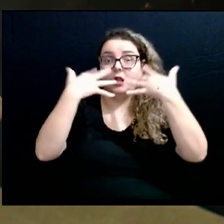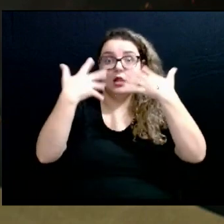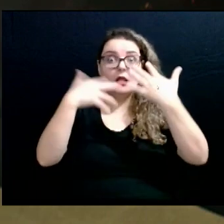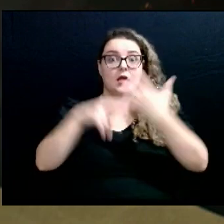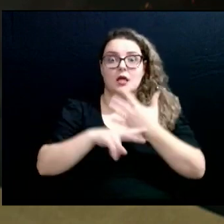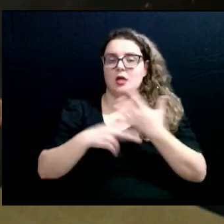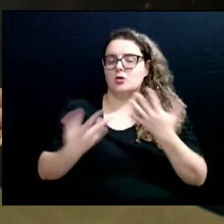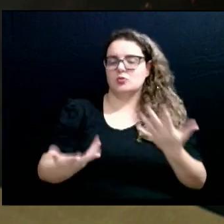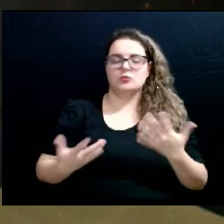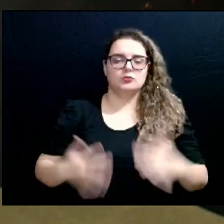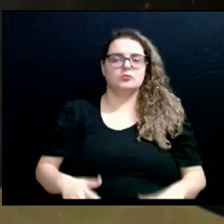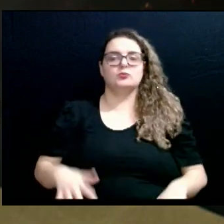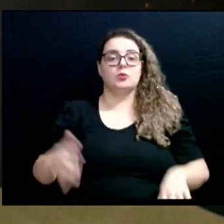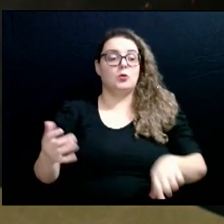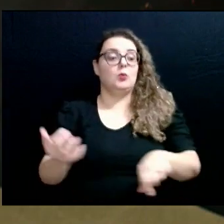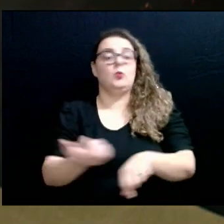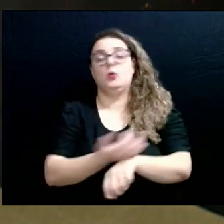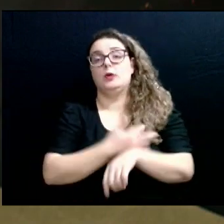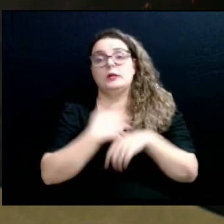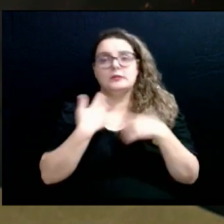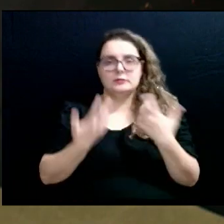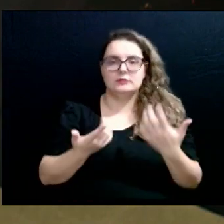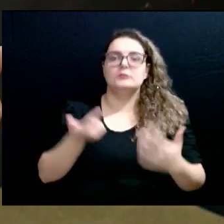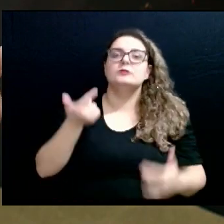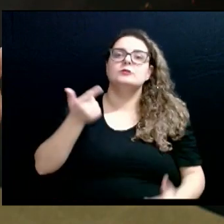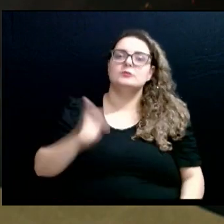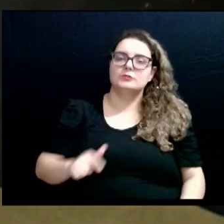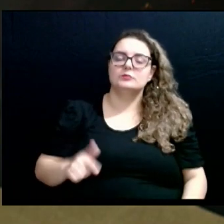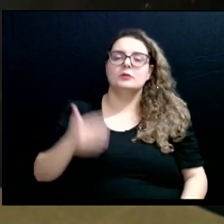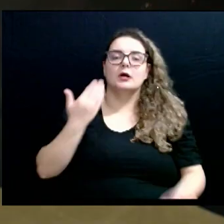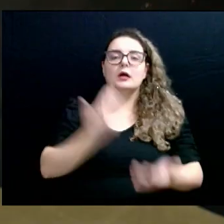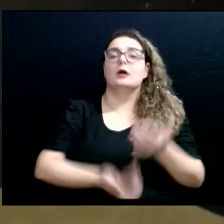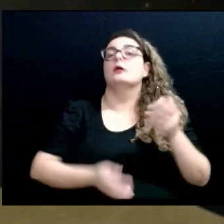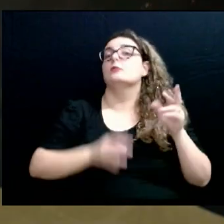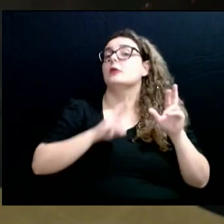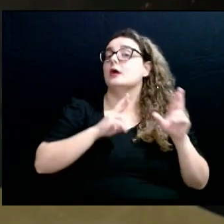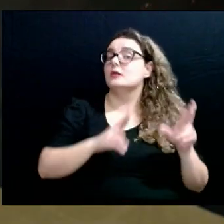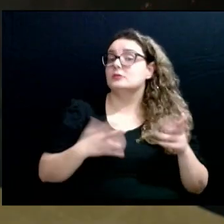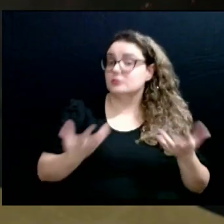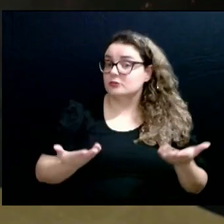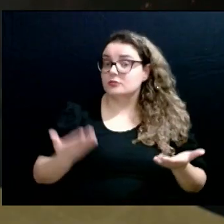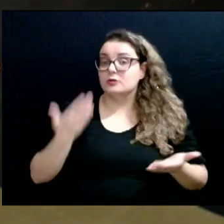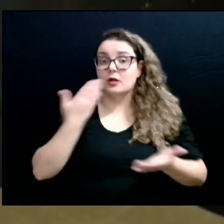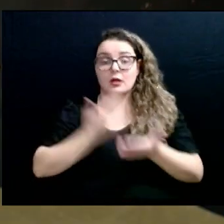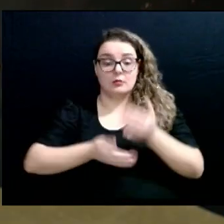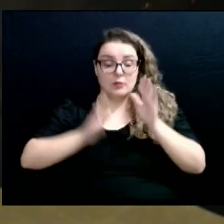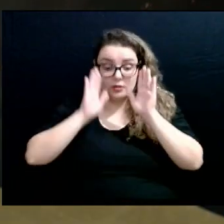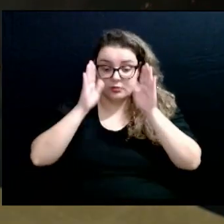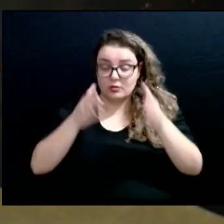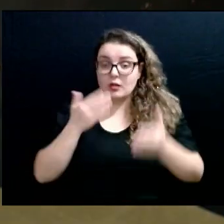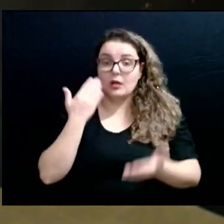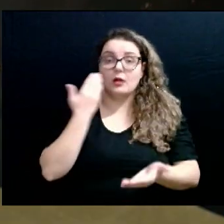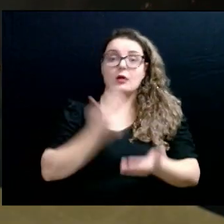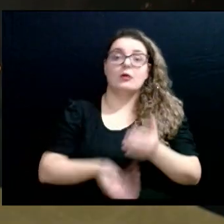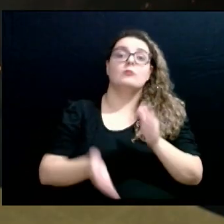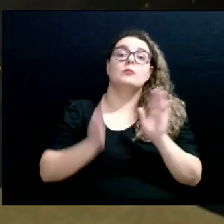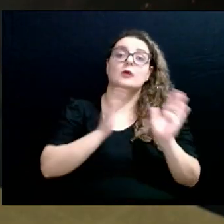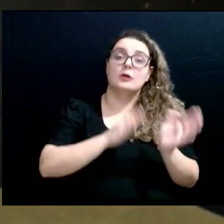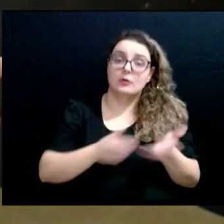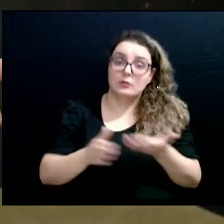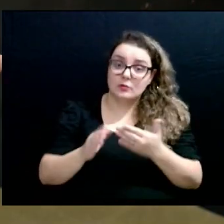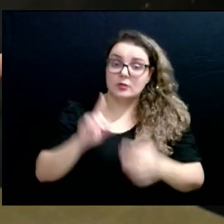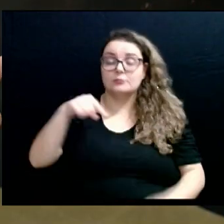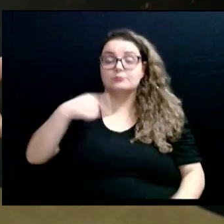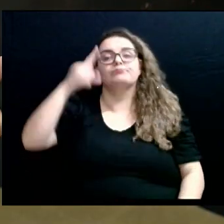te emocionando, e aí você perde o sono. Você perde o foco, você perde a produtividade no outro dia,